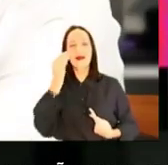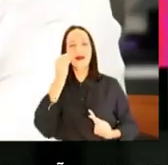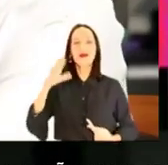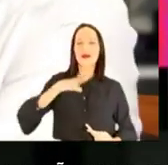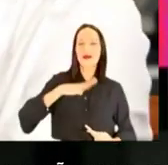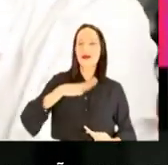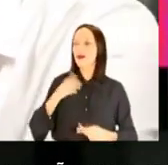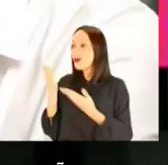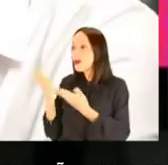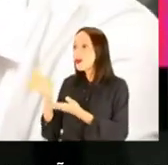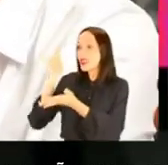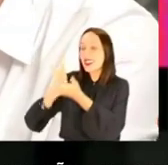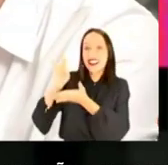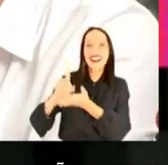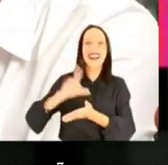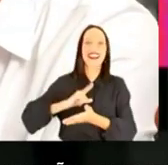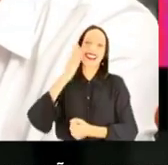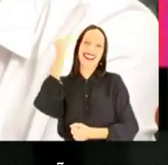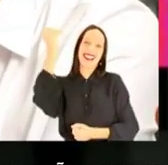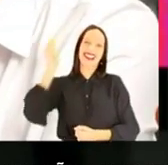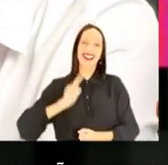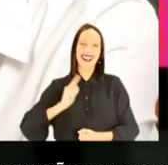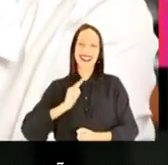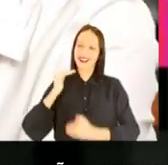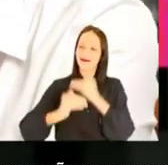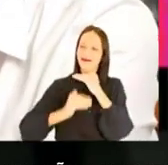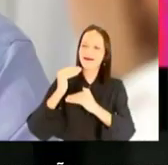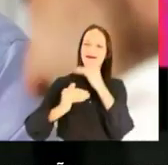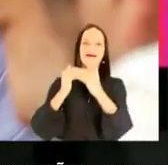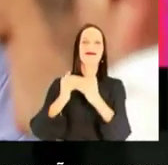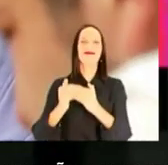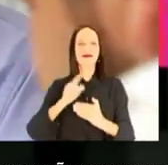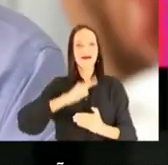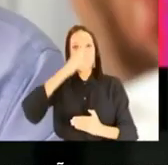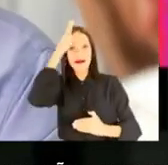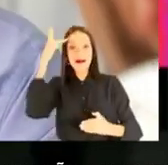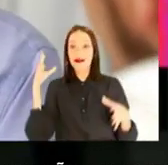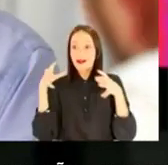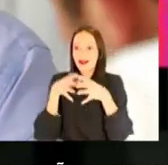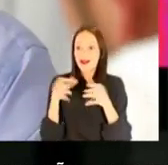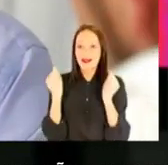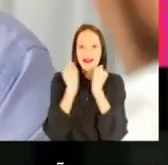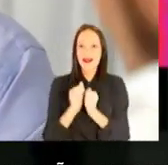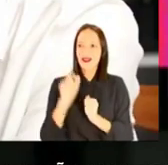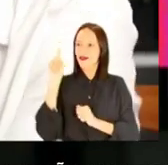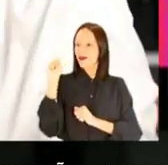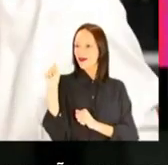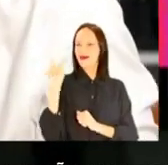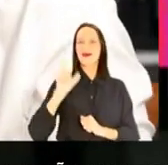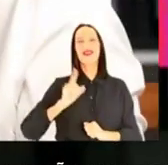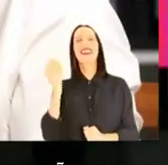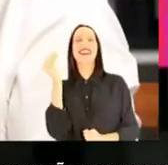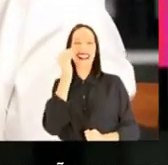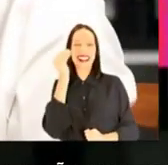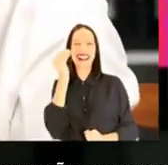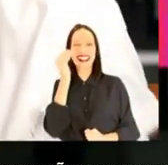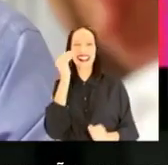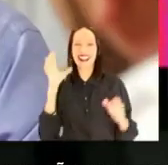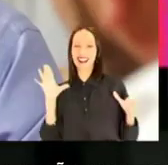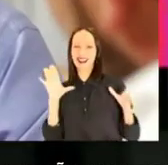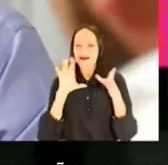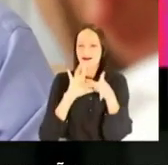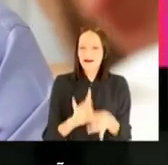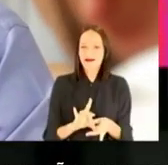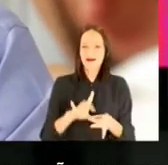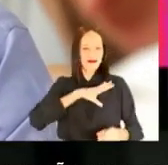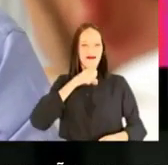humana. Não deixar que a cidade mais rica do Brasil tenha tanta pobreza, tenha tanta gente jogada, tratada como se não fosse gente.